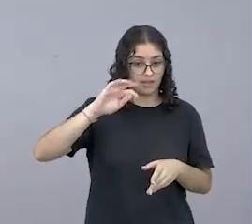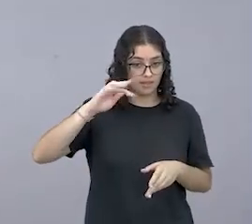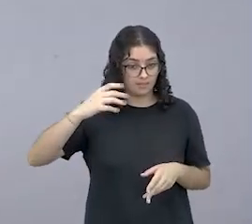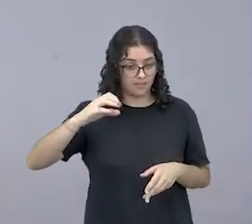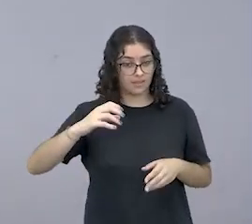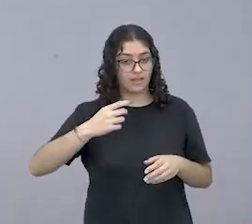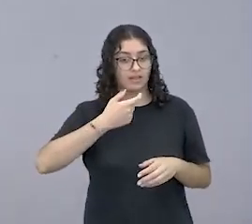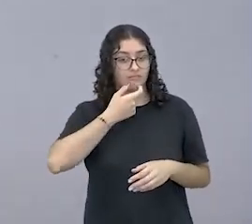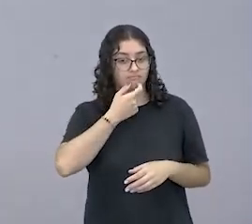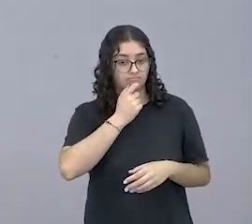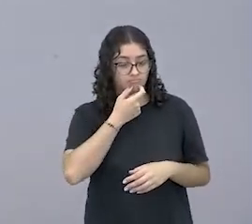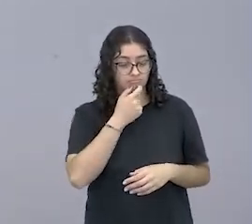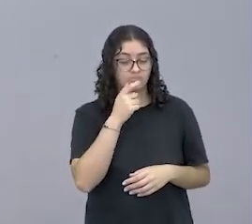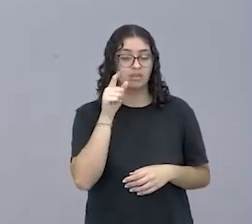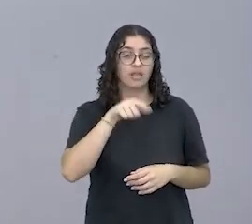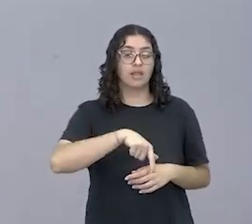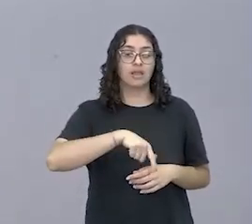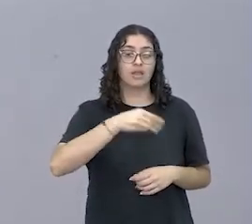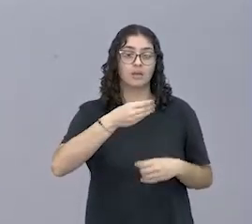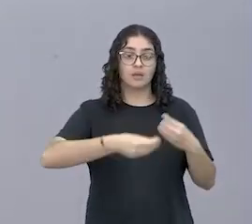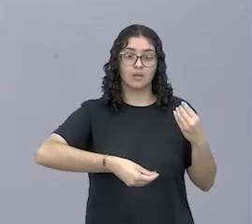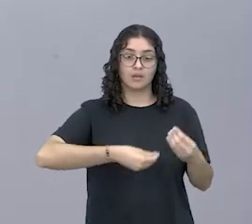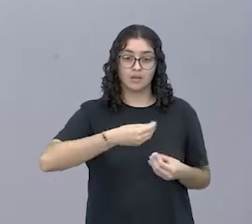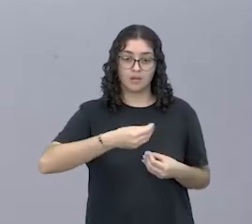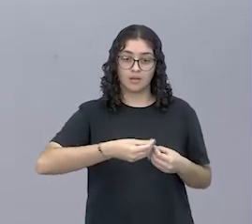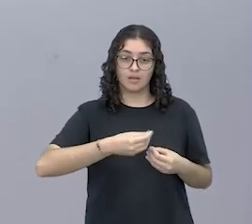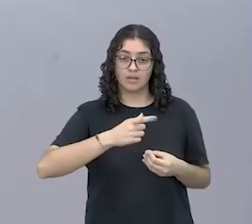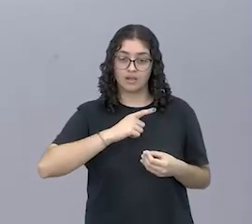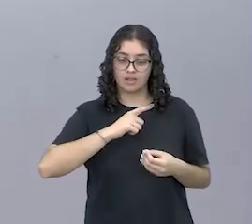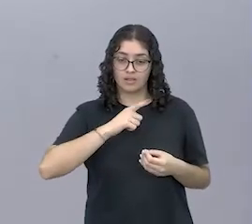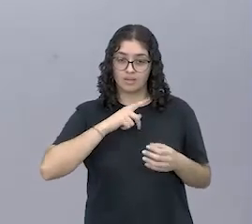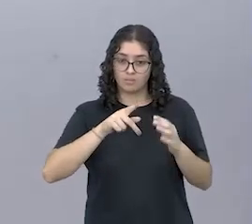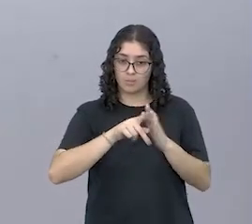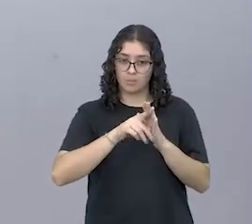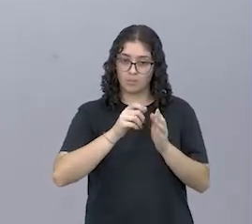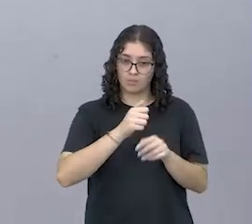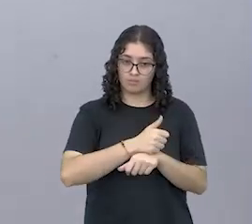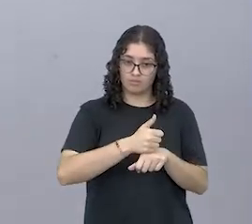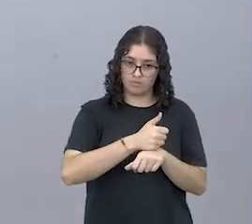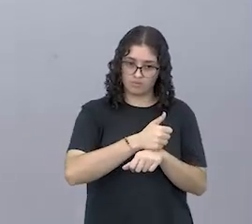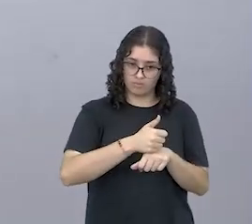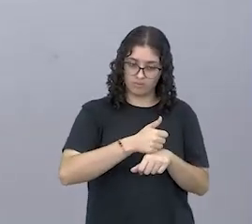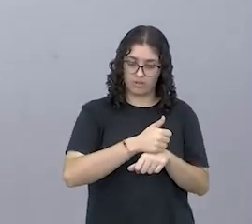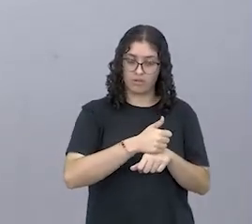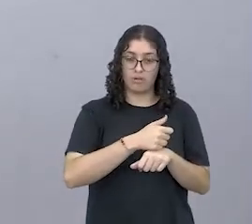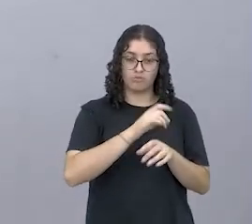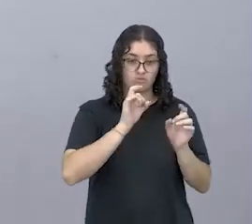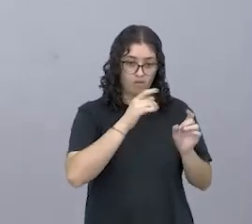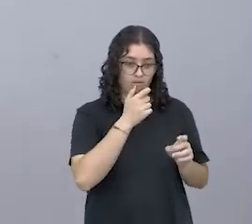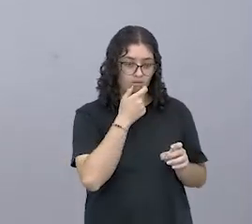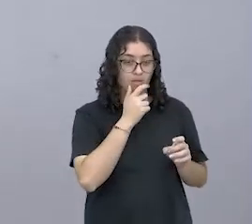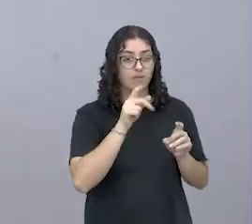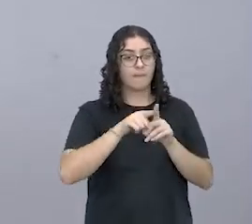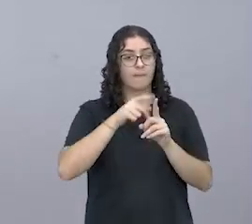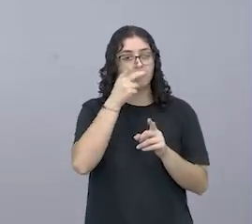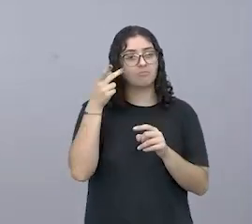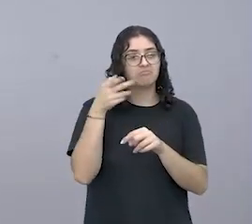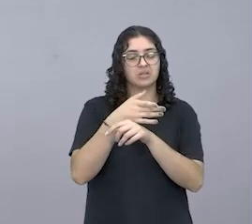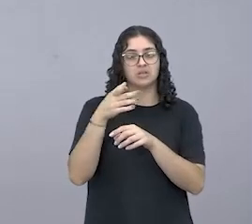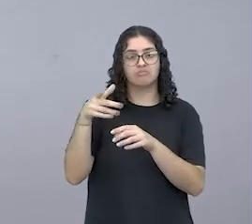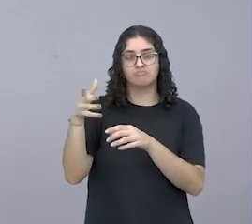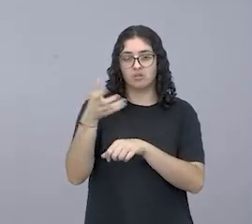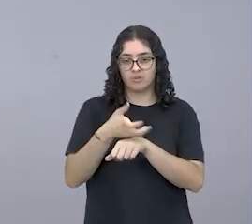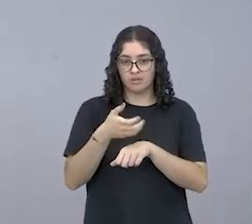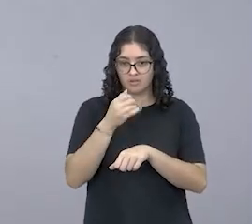inglesa, elas são tanto para o polivalente quanto para os especialistas em língua inglesa, tá bom? Então, se